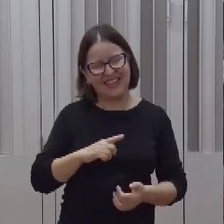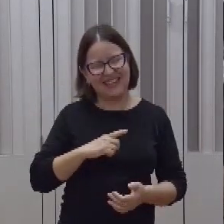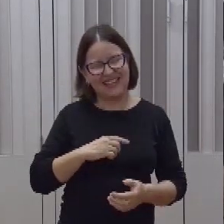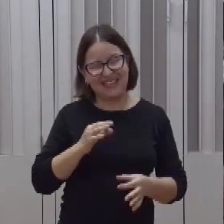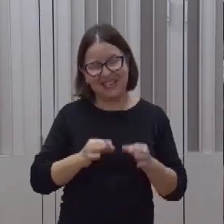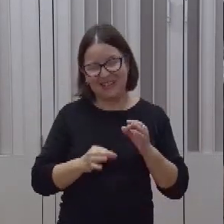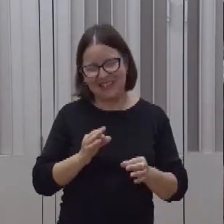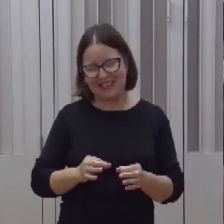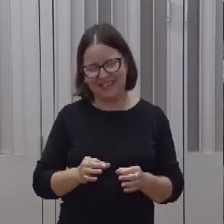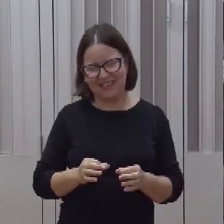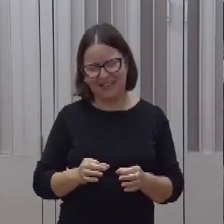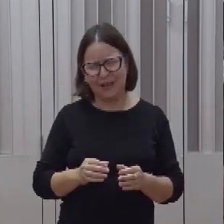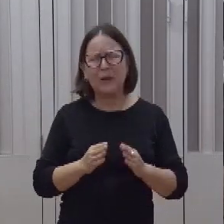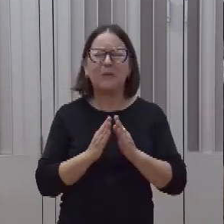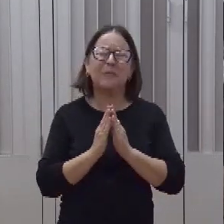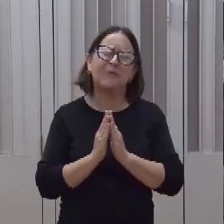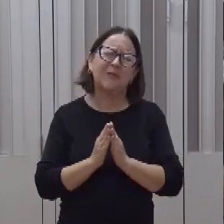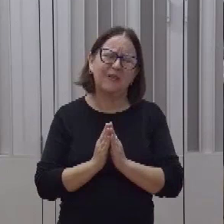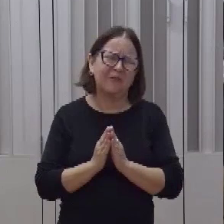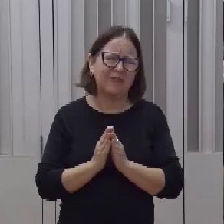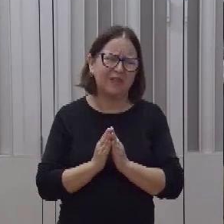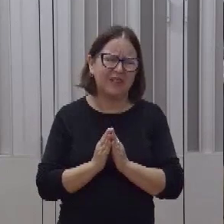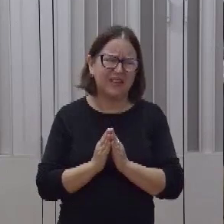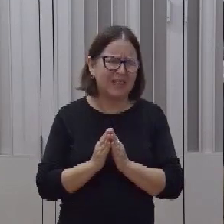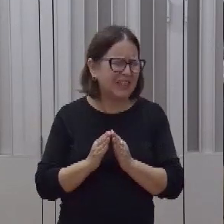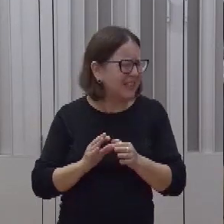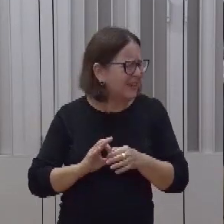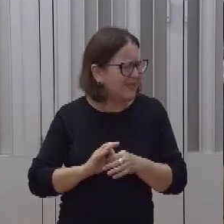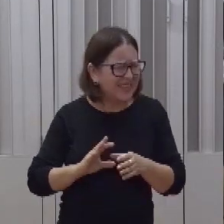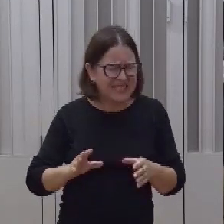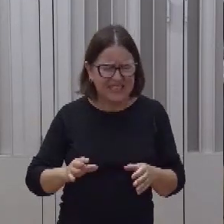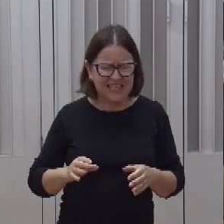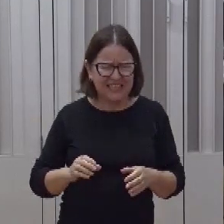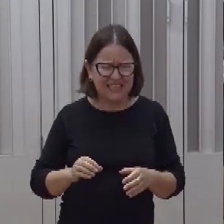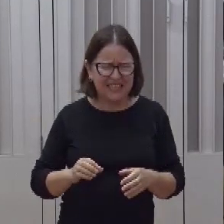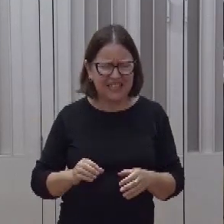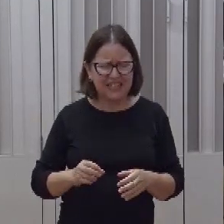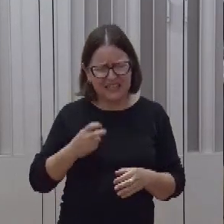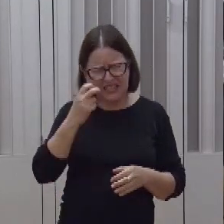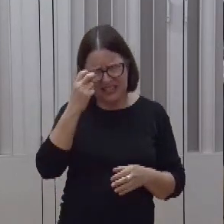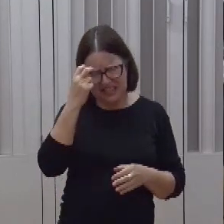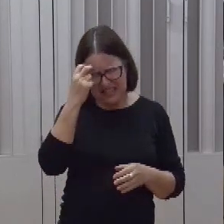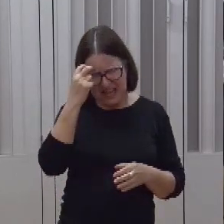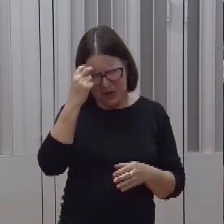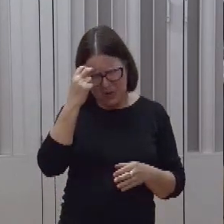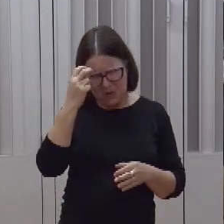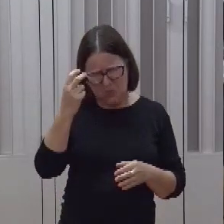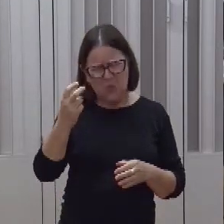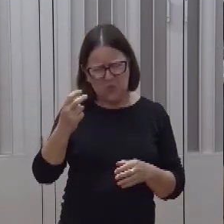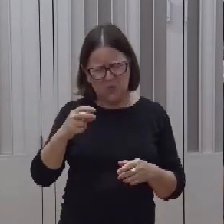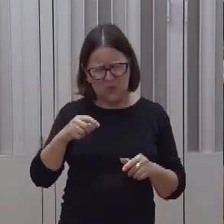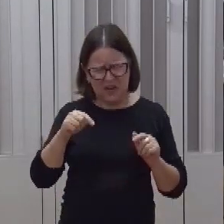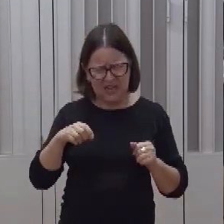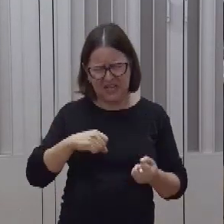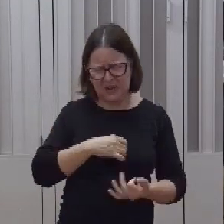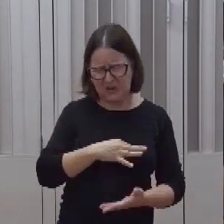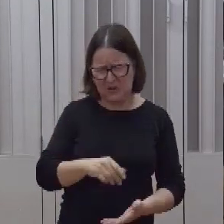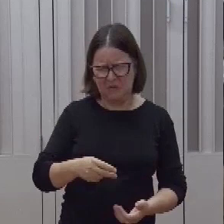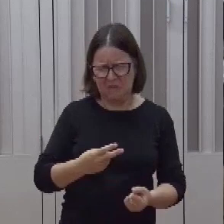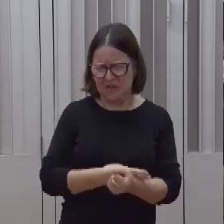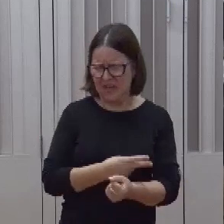Pai, que a cultura deste mundo caído seja o padrão das nossas